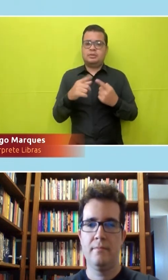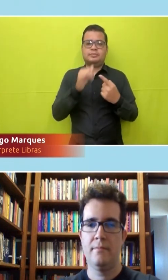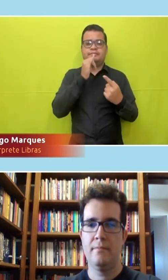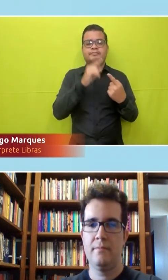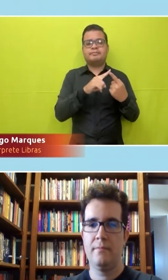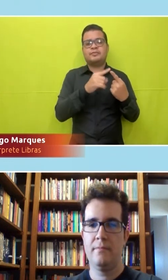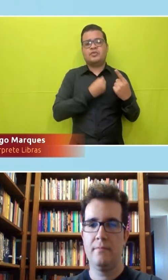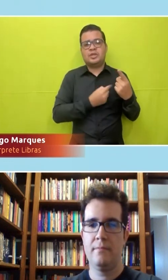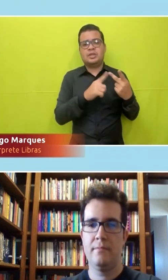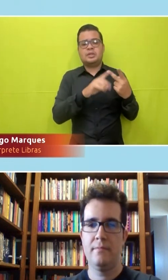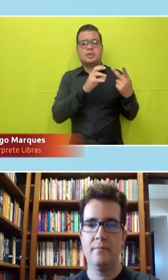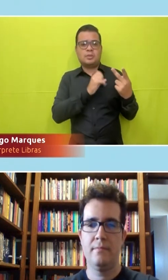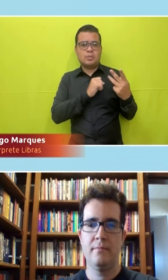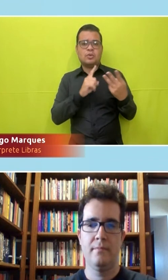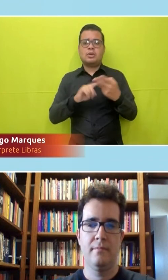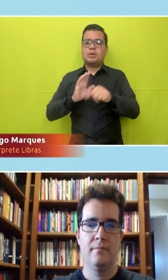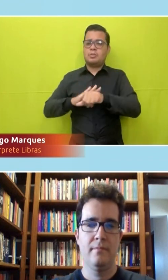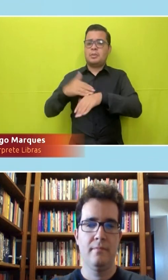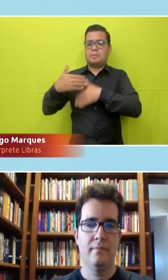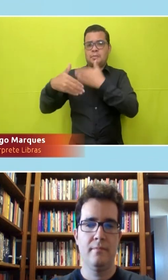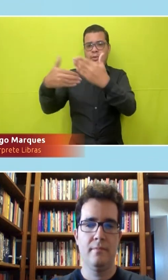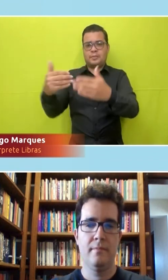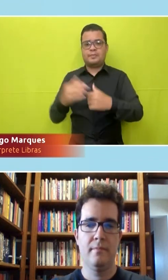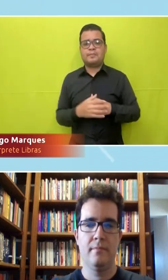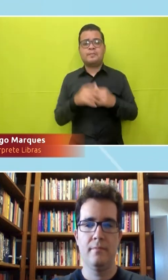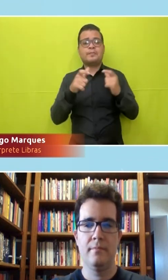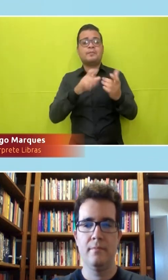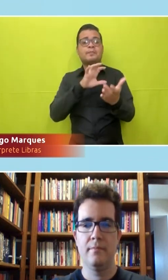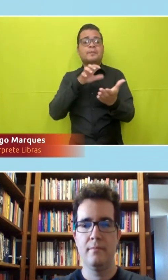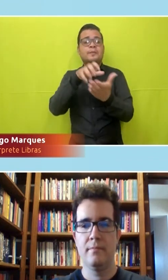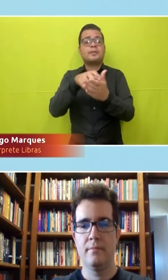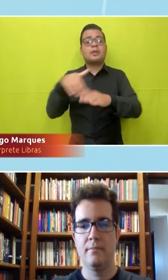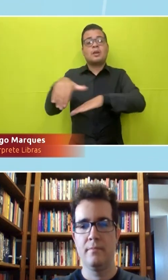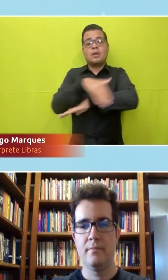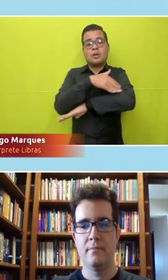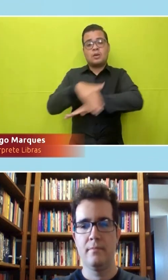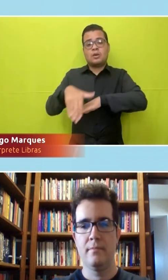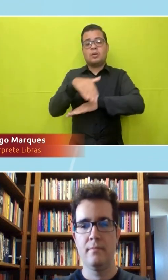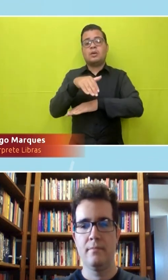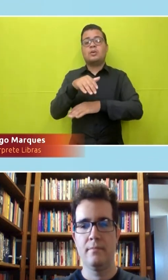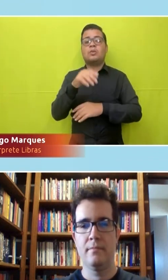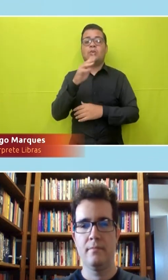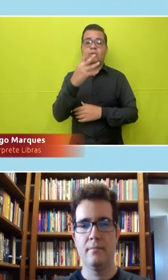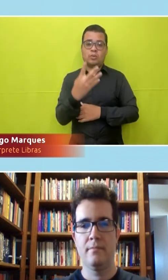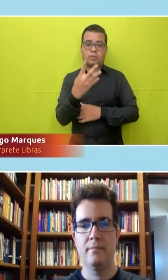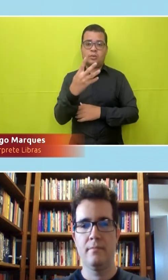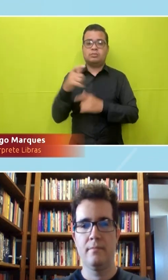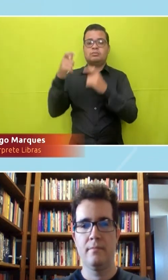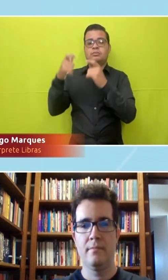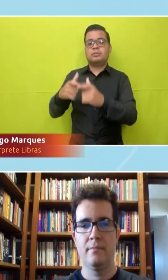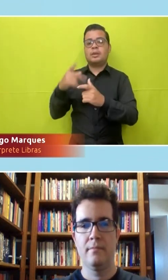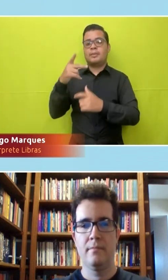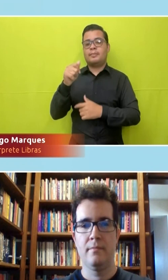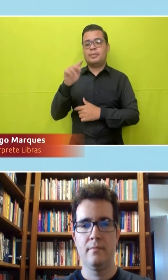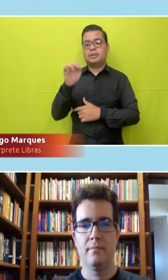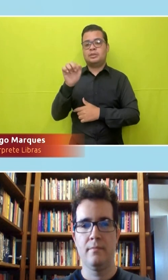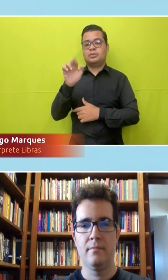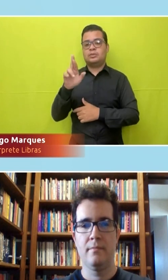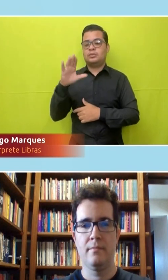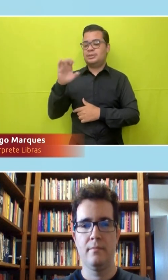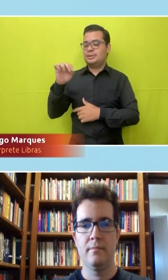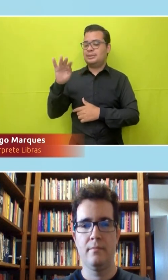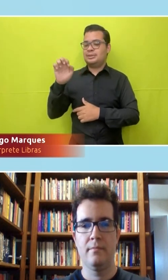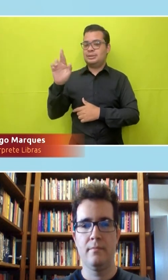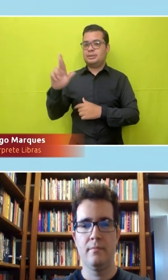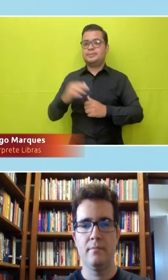passagem do tempo. O Centro Cultural Augusto Marques fica na Rua 4, no edifício Parthenon Center. E uma dica para